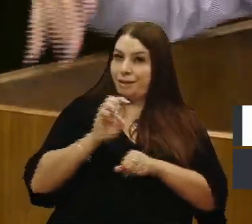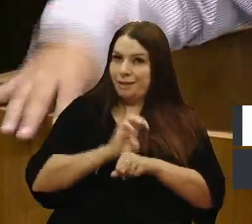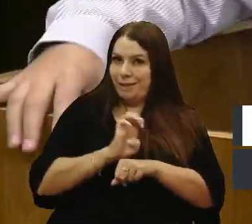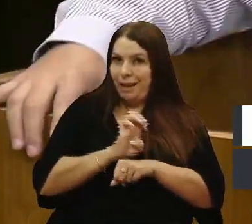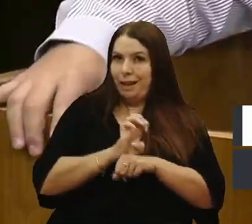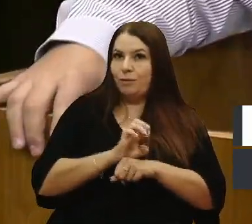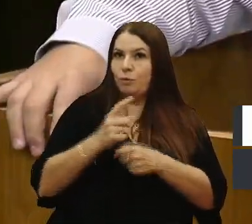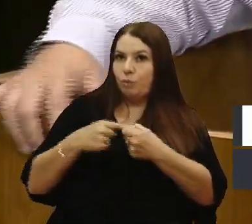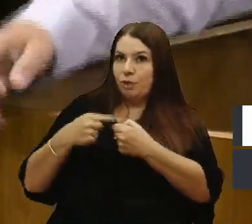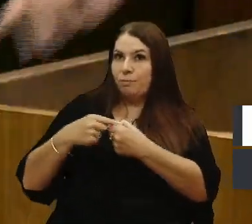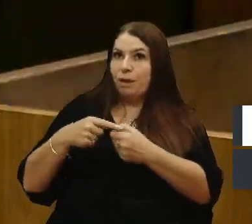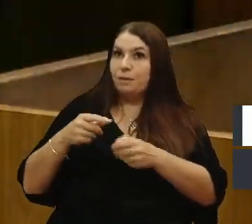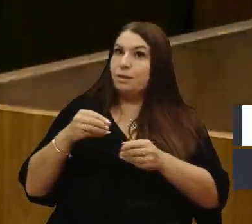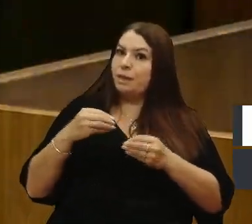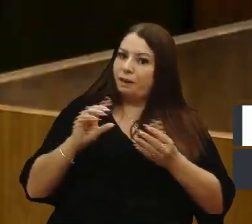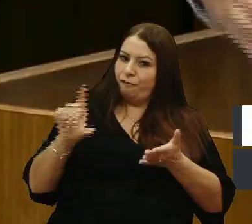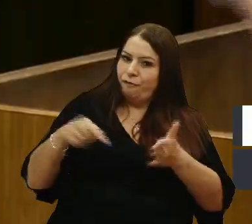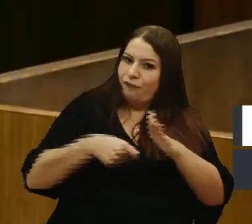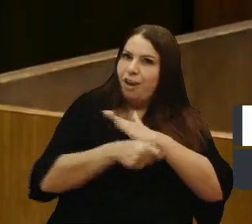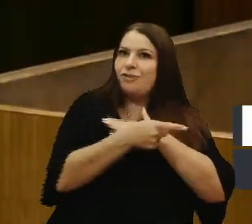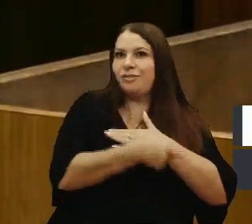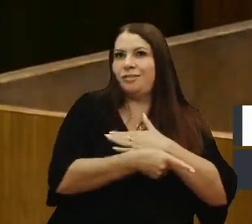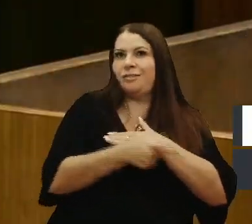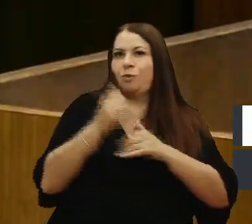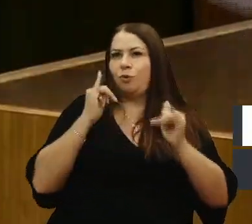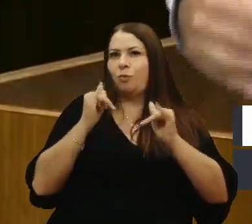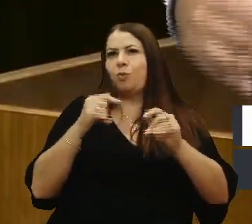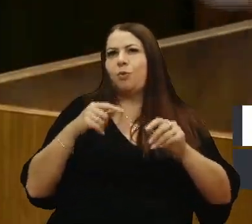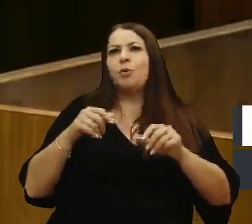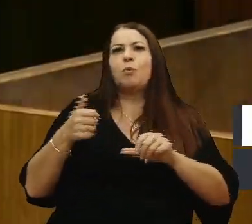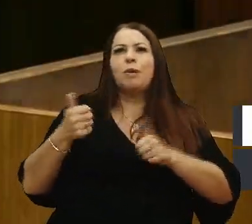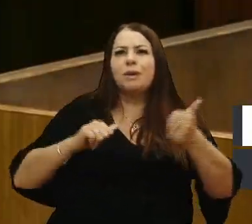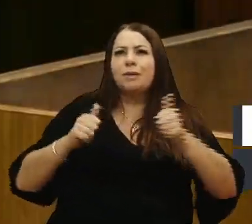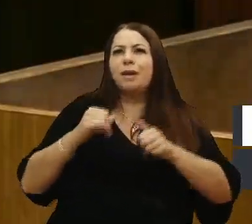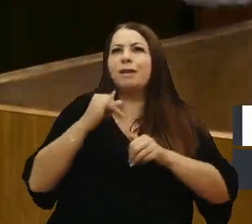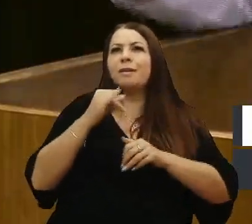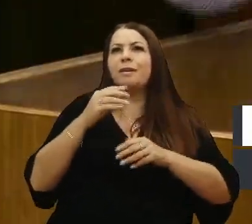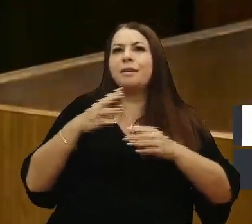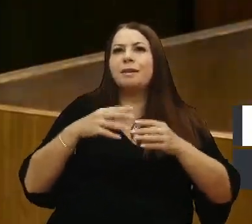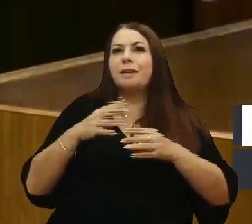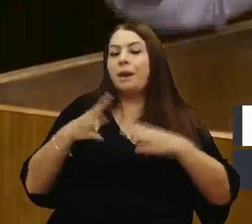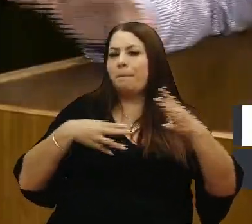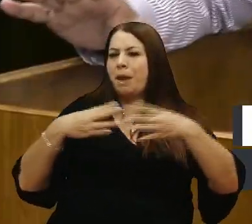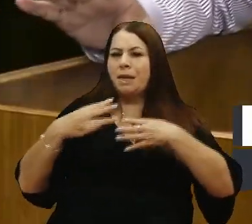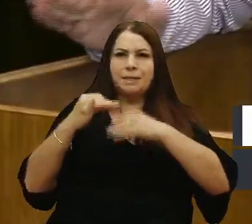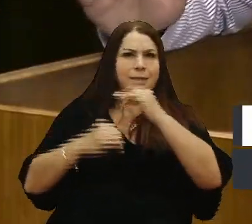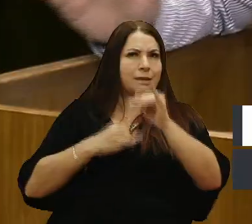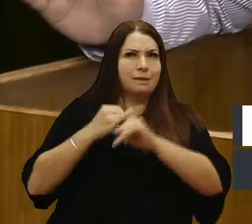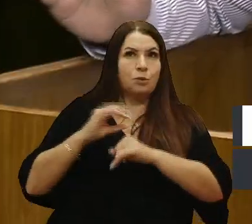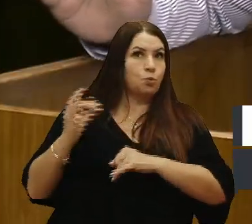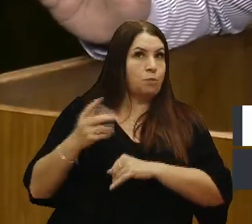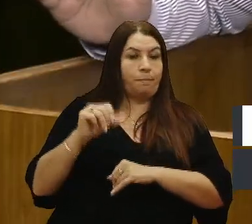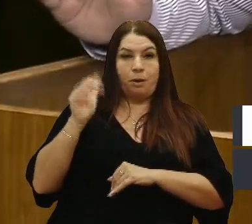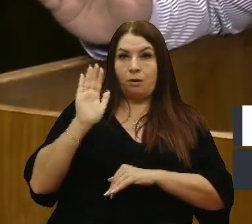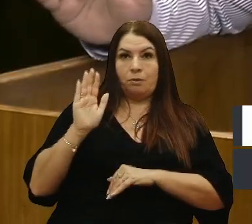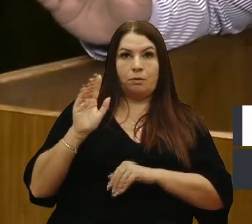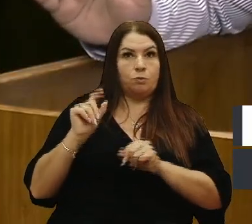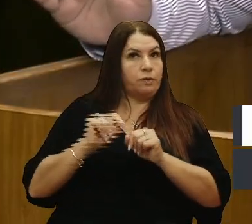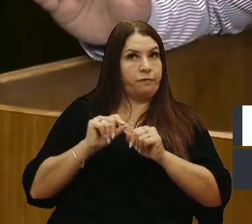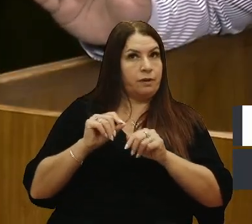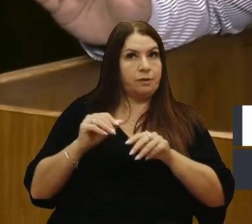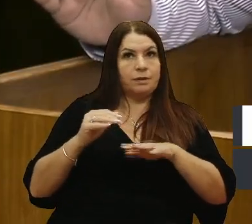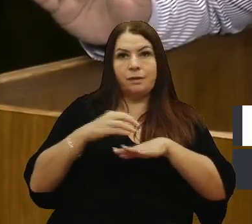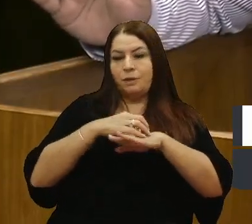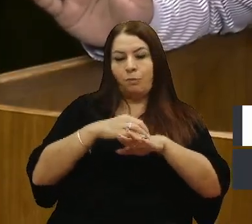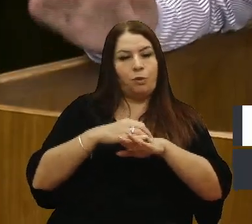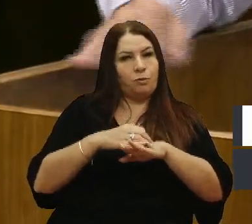governos municipais aplicam. Mas é ônibus de qualidade, EPIs com internet, tudo que tem de melhor. Não se faz transporte público